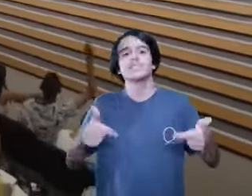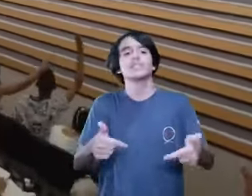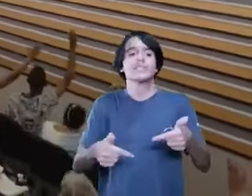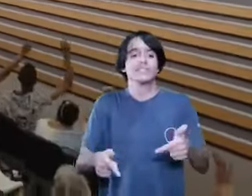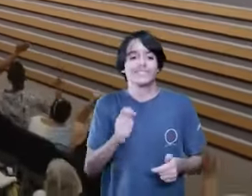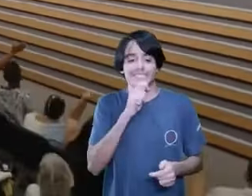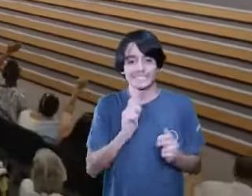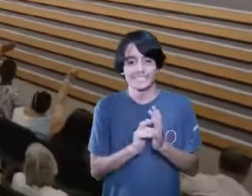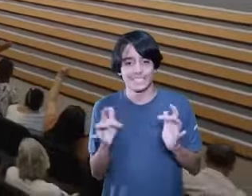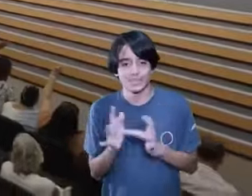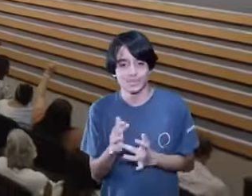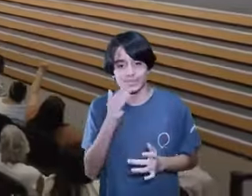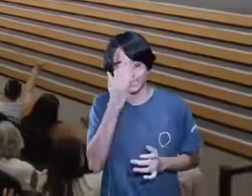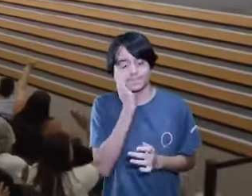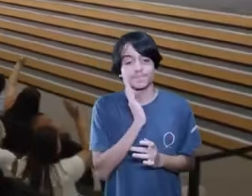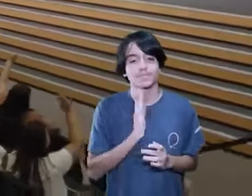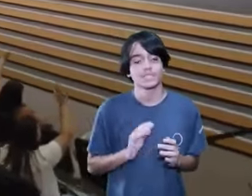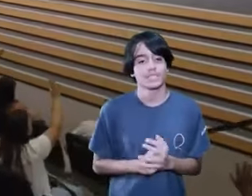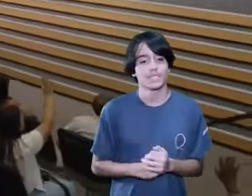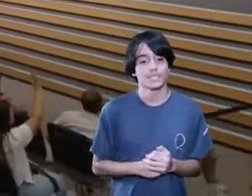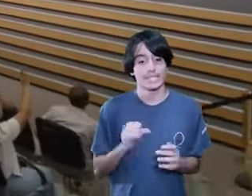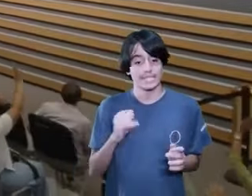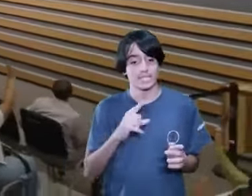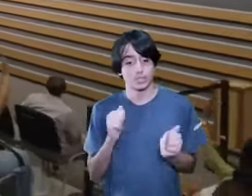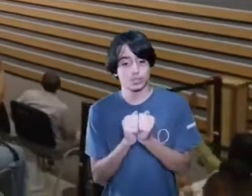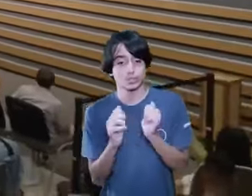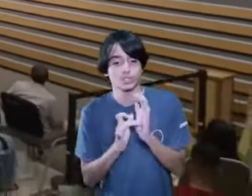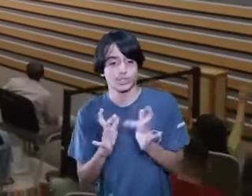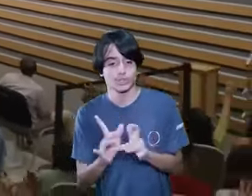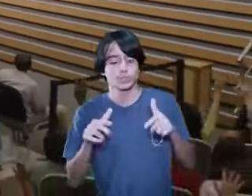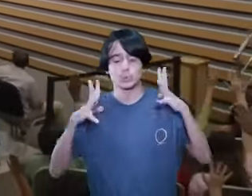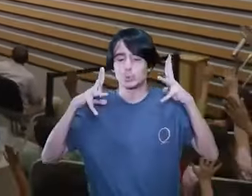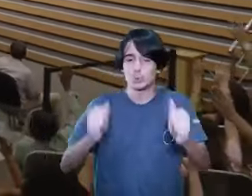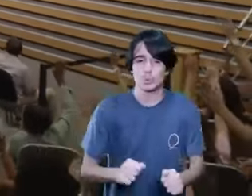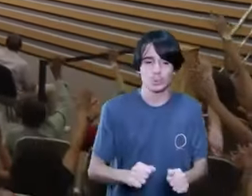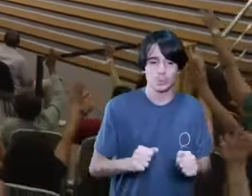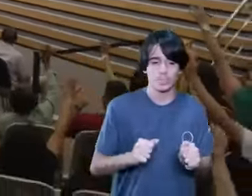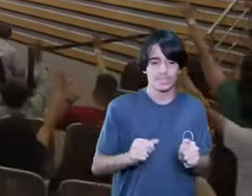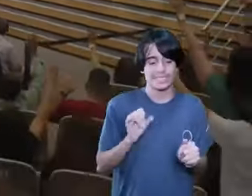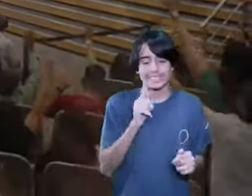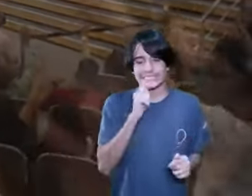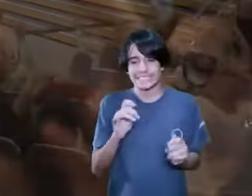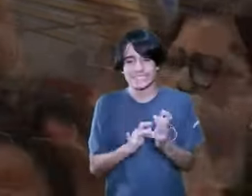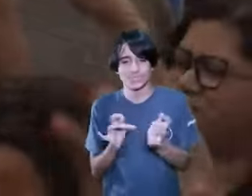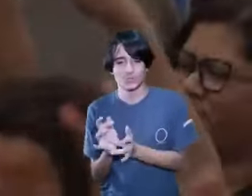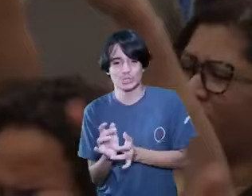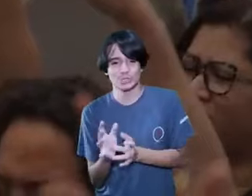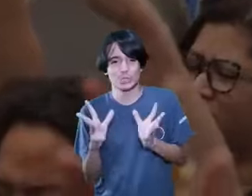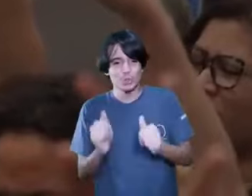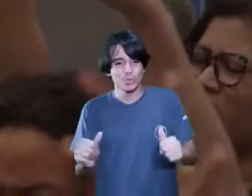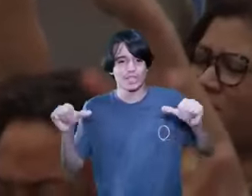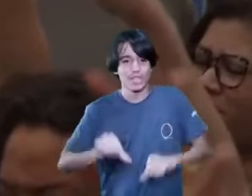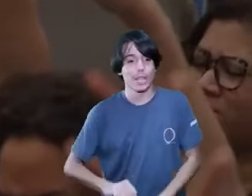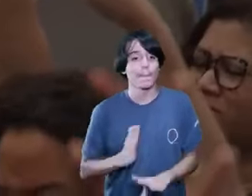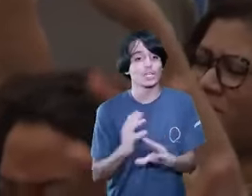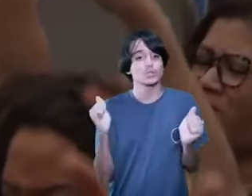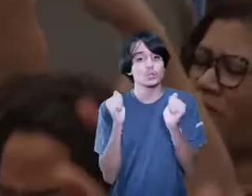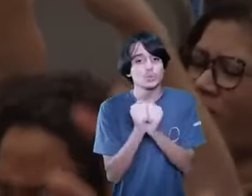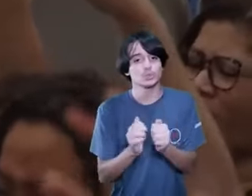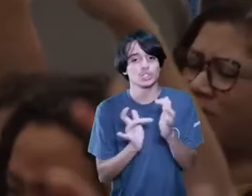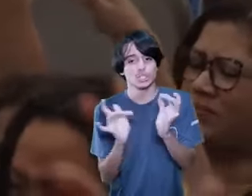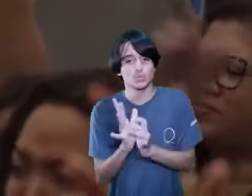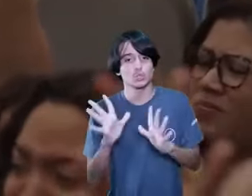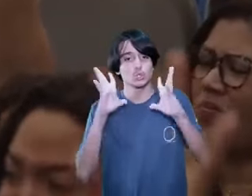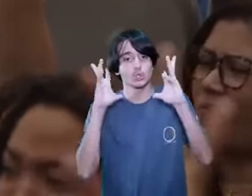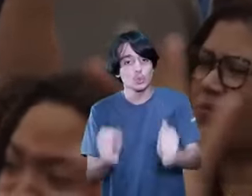Sem Jesus nada, com Jesus tudo. Sem Jesus nada dá certo, com Jesus tudo pode dar certo.